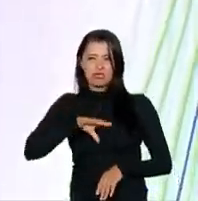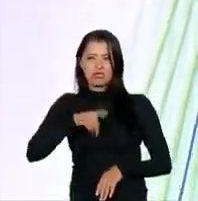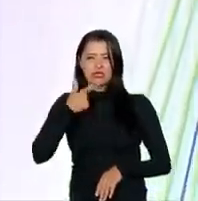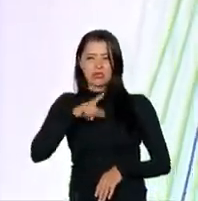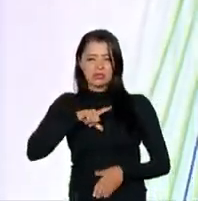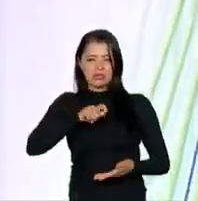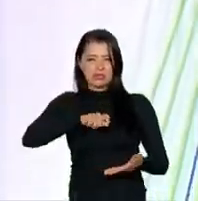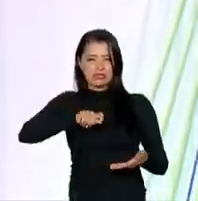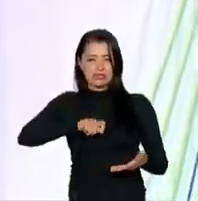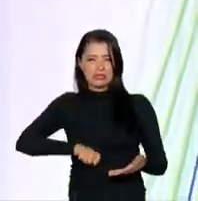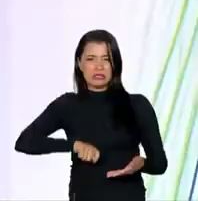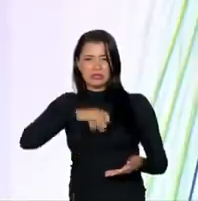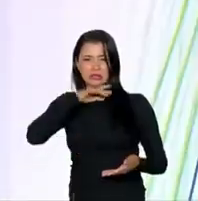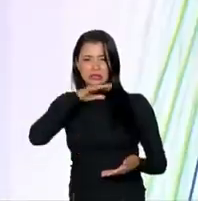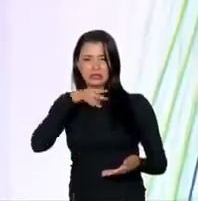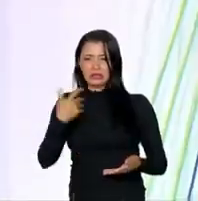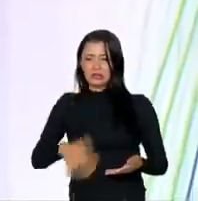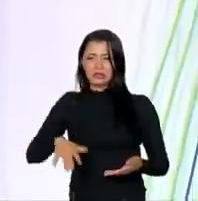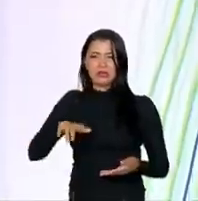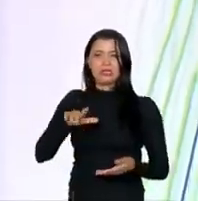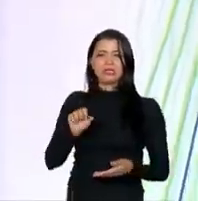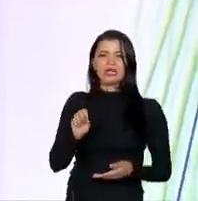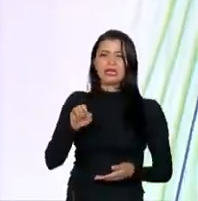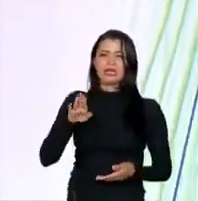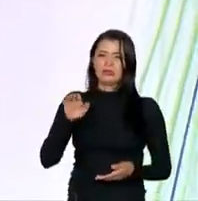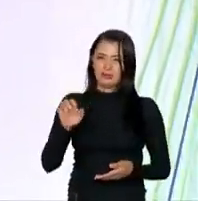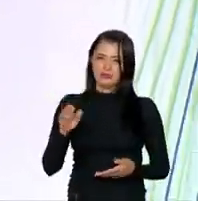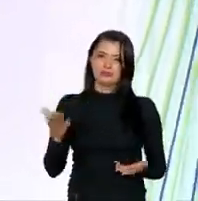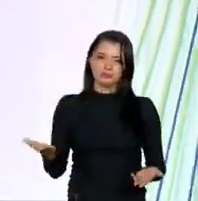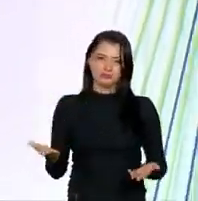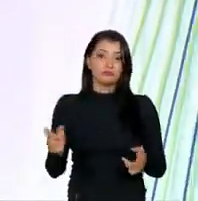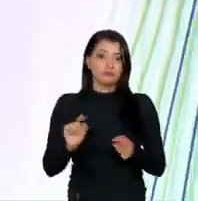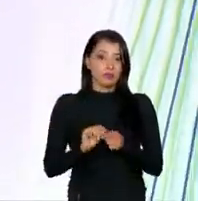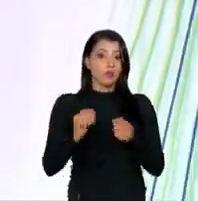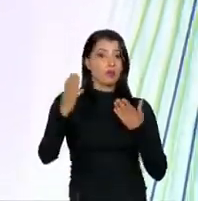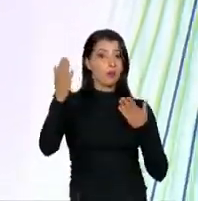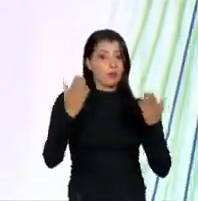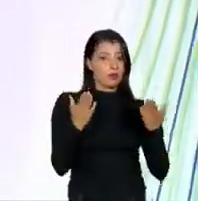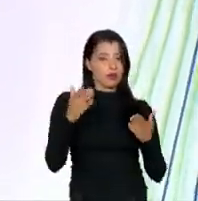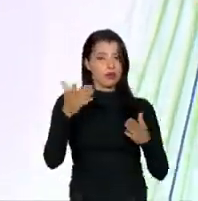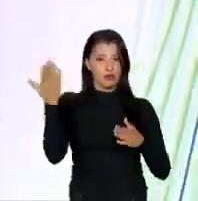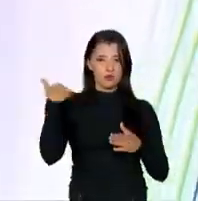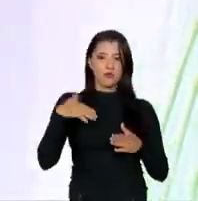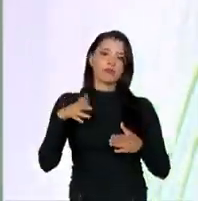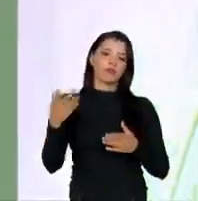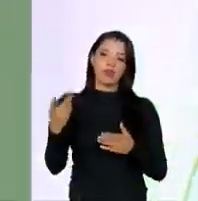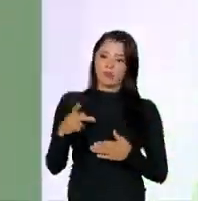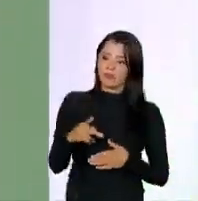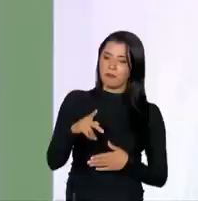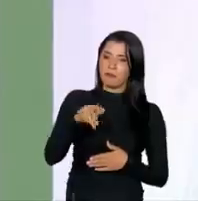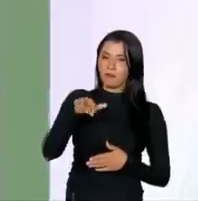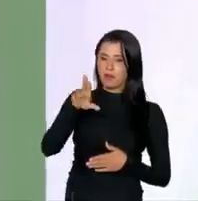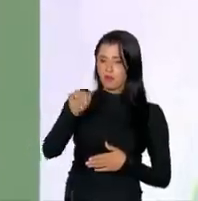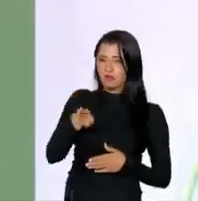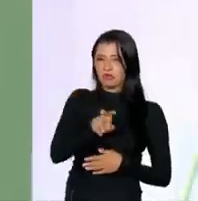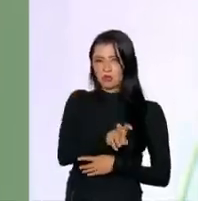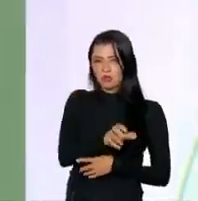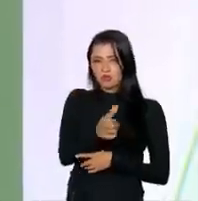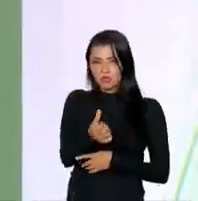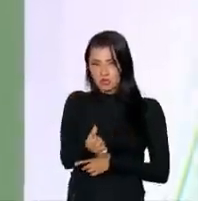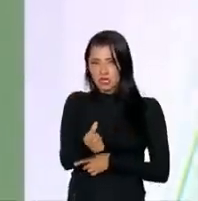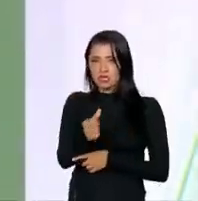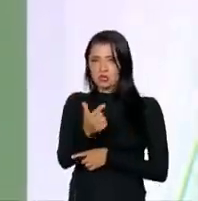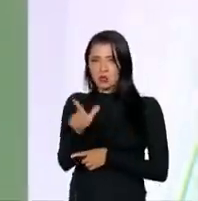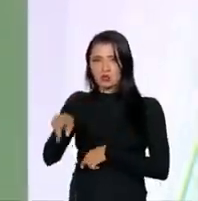SAEB. Então, isso... E quando a gente foi ser comparado pelo PIRLS com 56